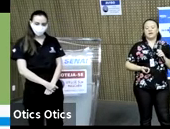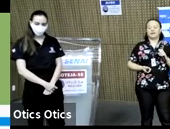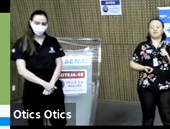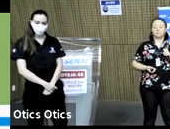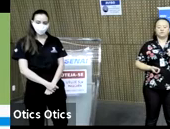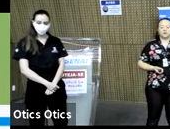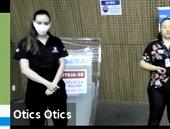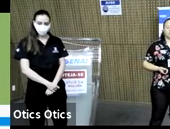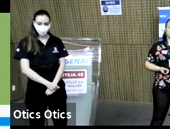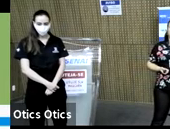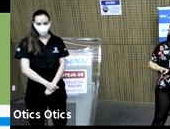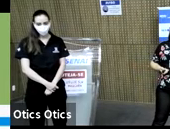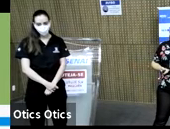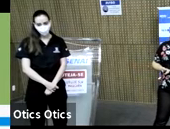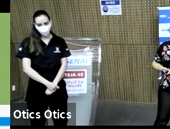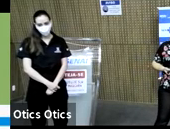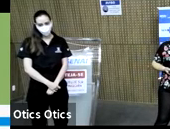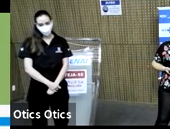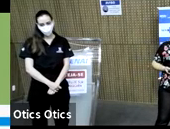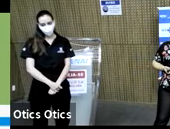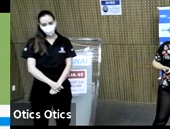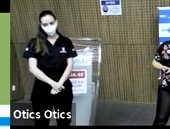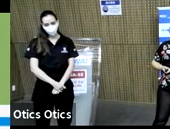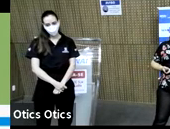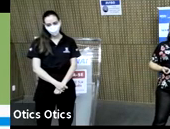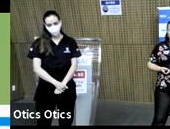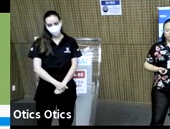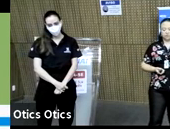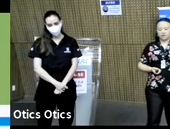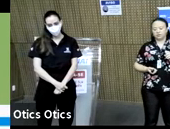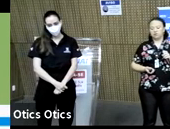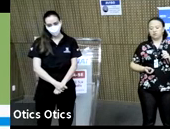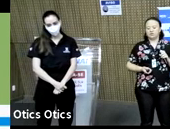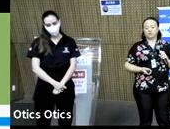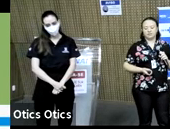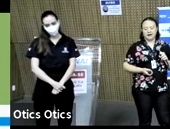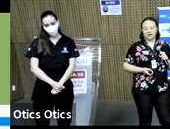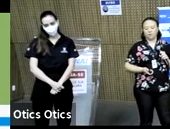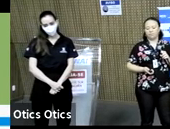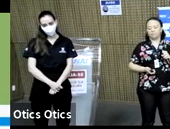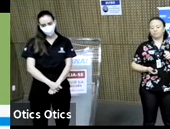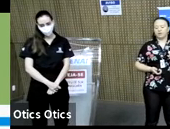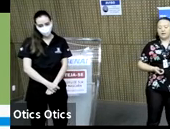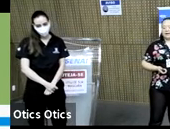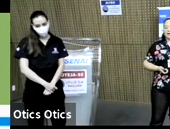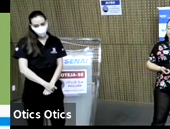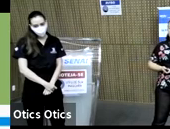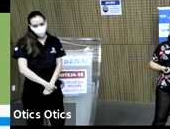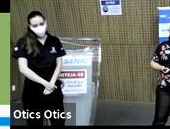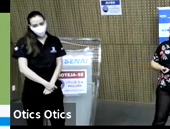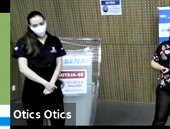enfermeiros, 3% de visita do nível médio, 19% do serviço social,